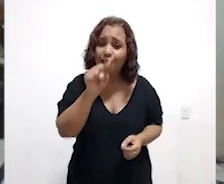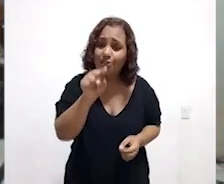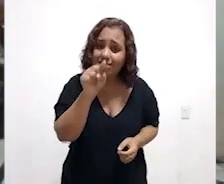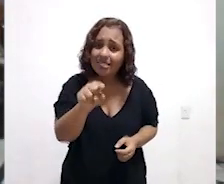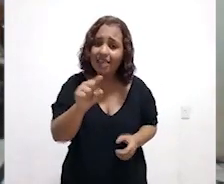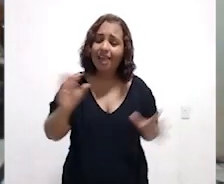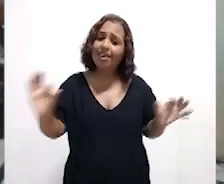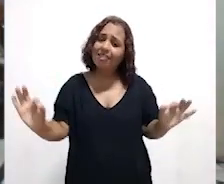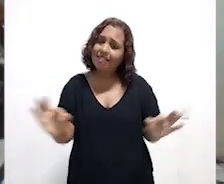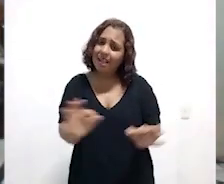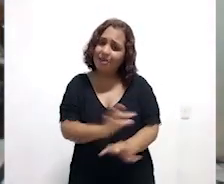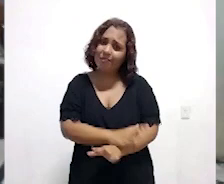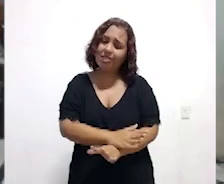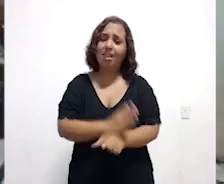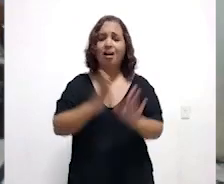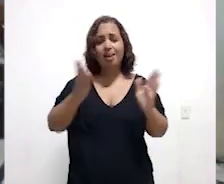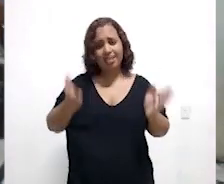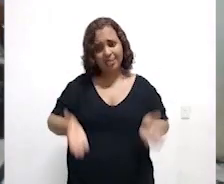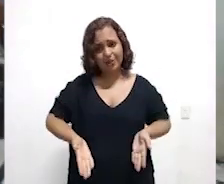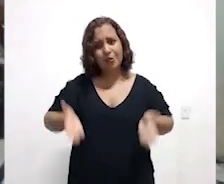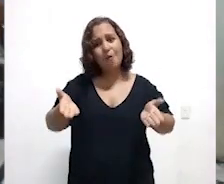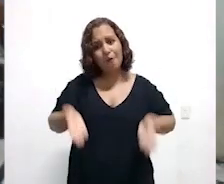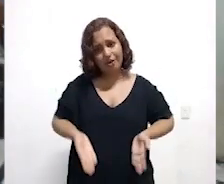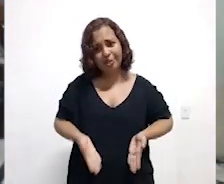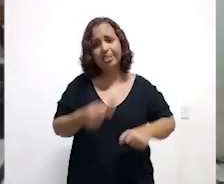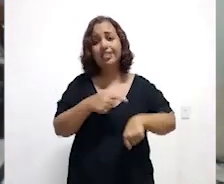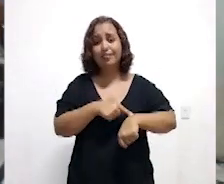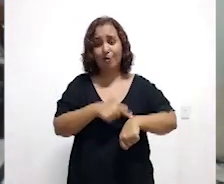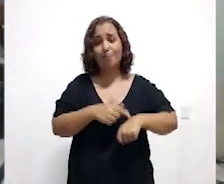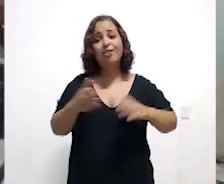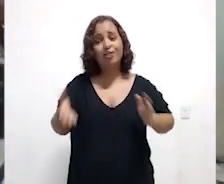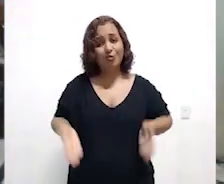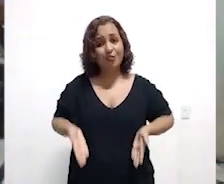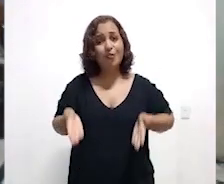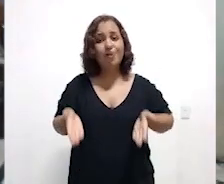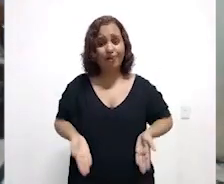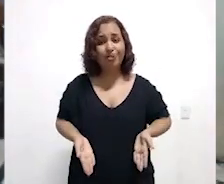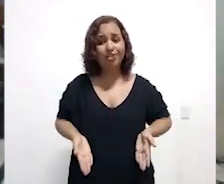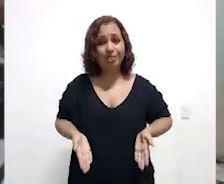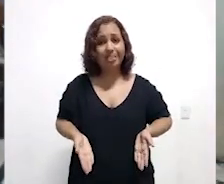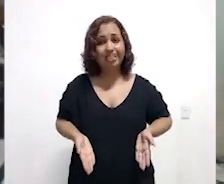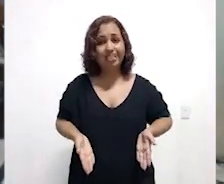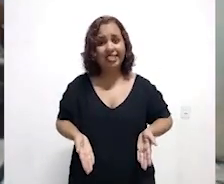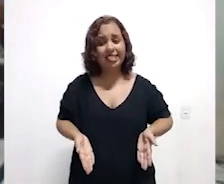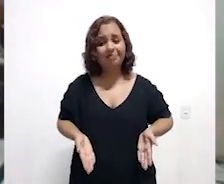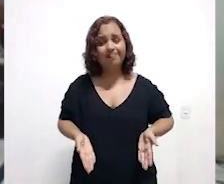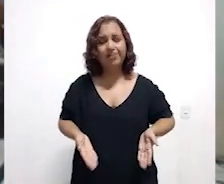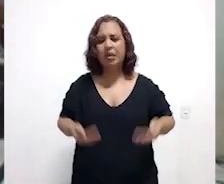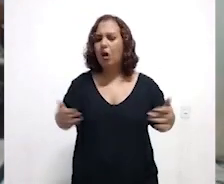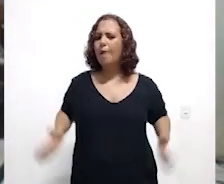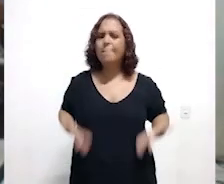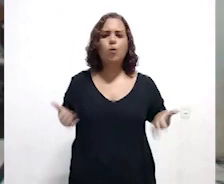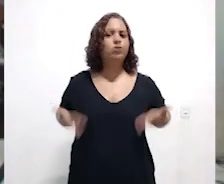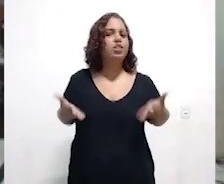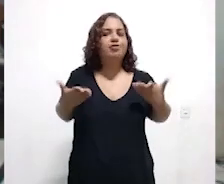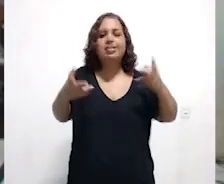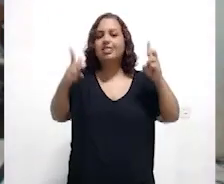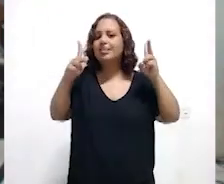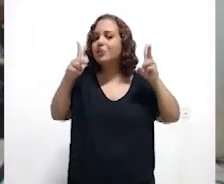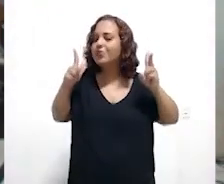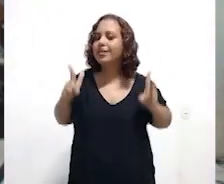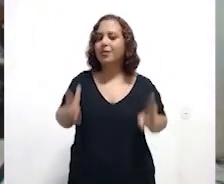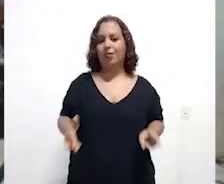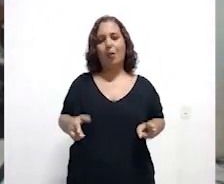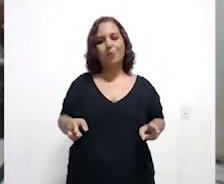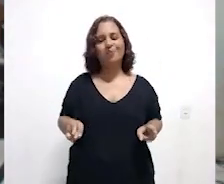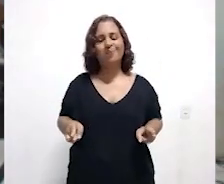terminasse esse momento hoje, com a mesma motivação